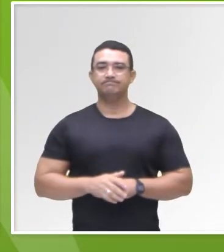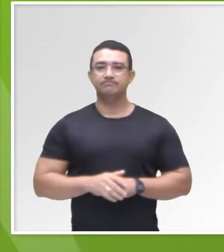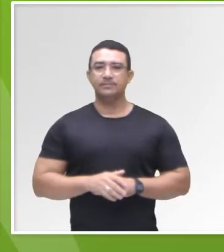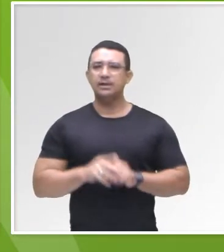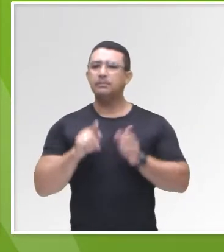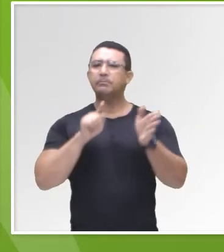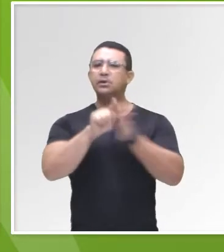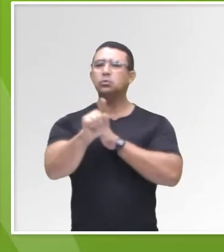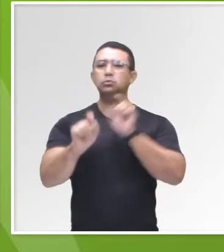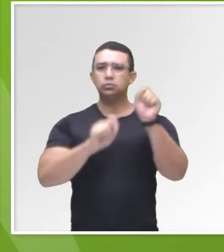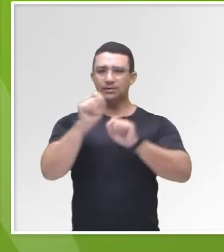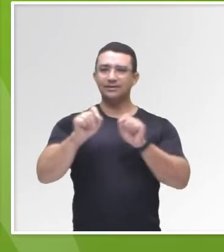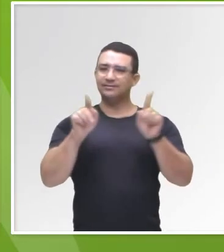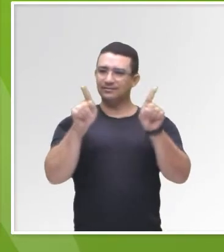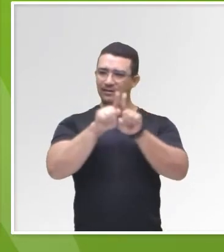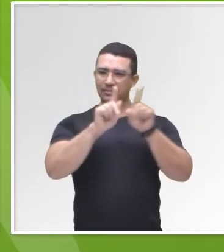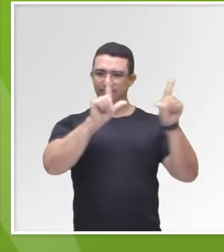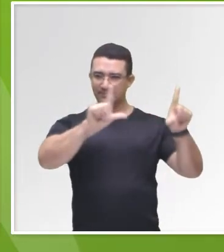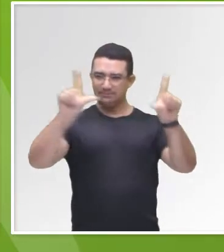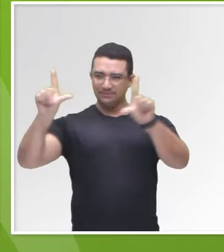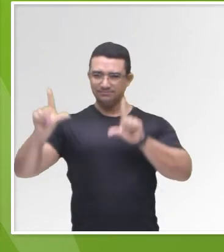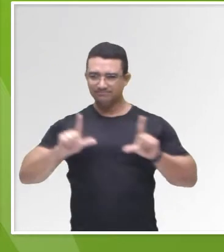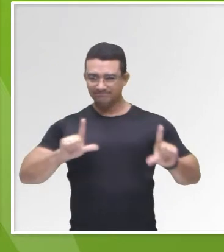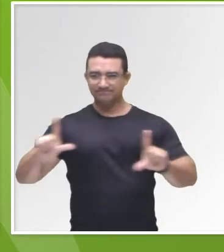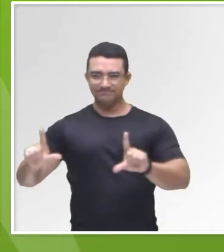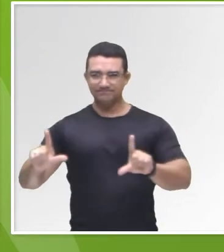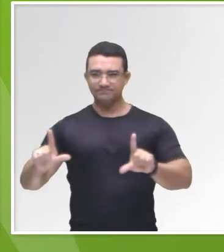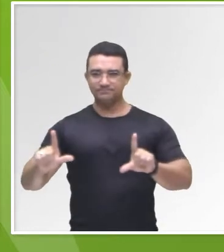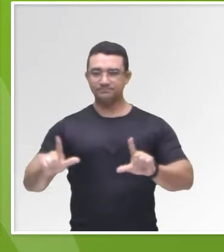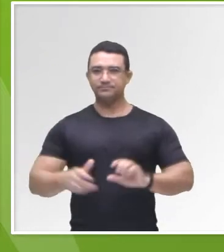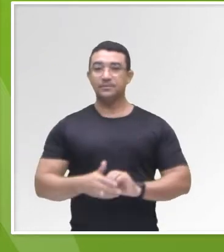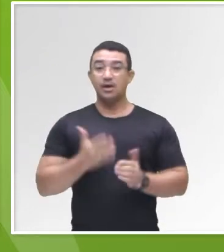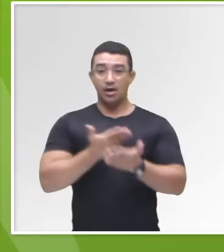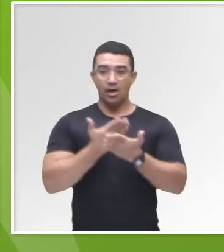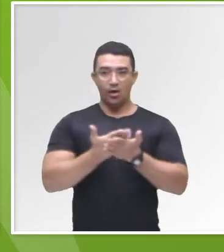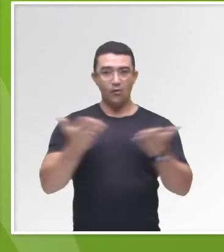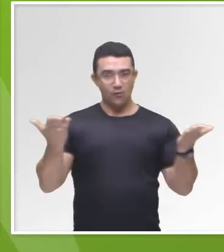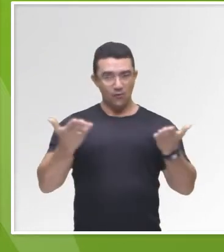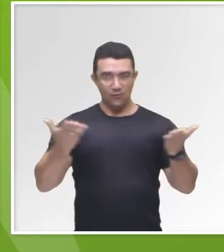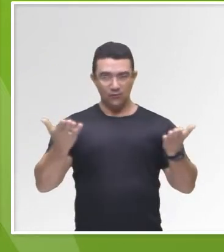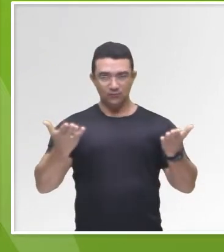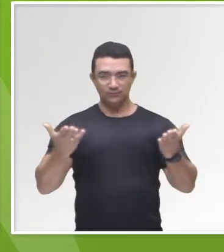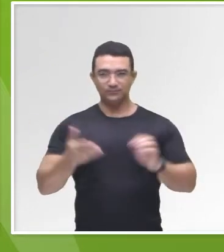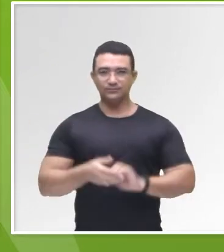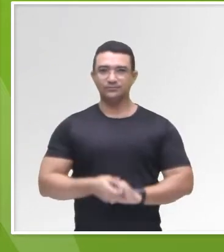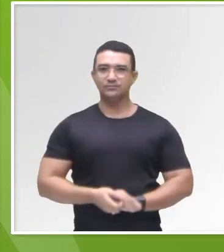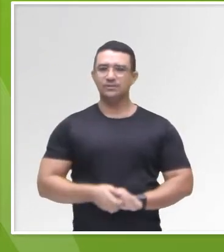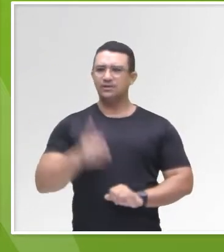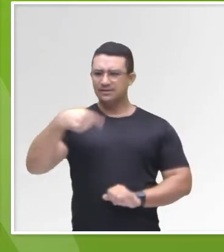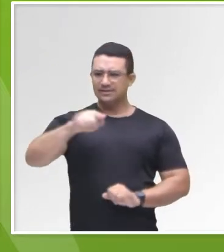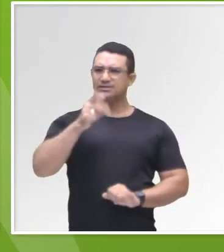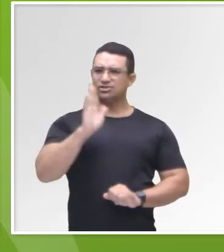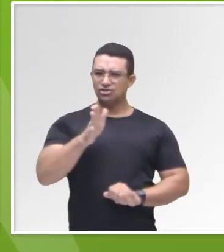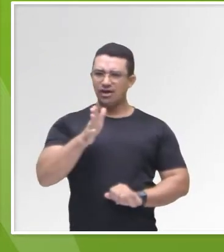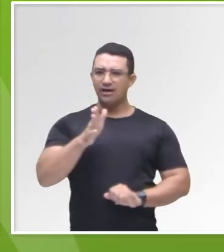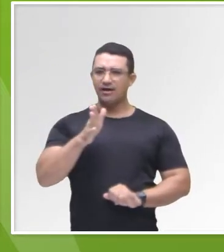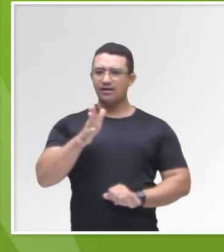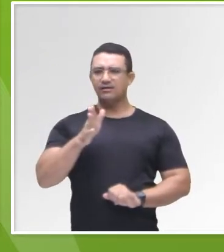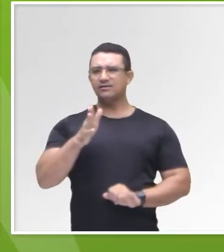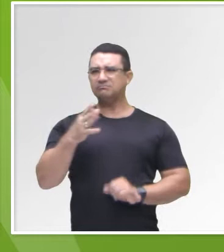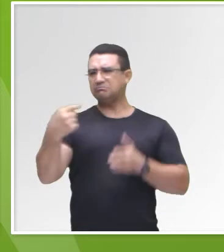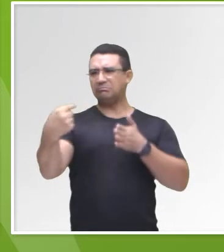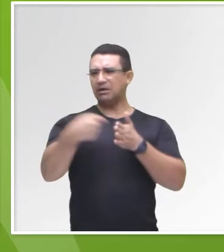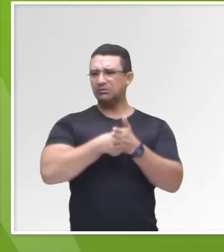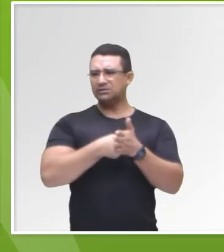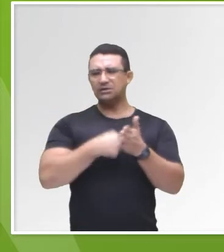e as imagens também para a gente já ir entrando no clima da nossa aula de hoje. Então olha lá, você já deve ter feito as seguintes